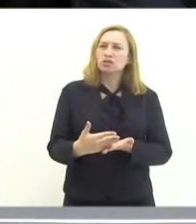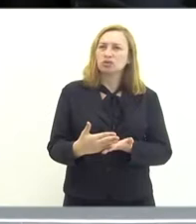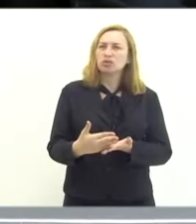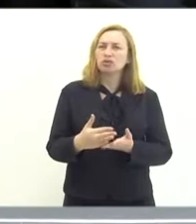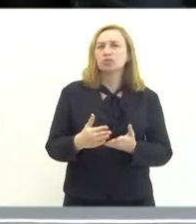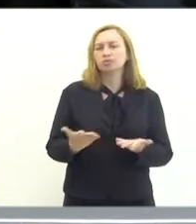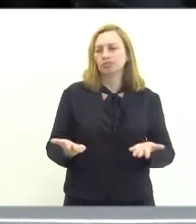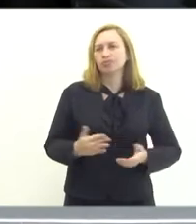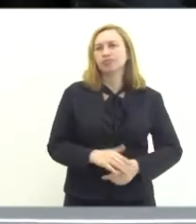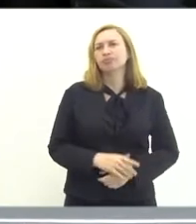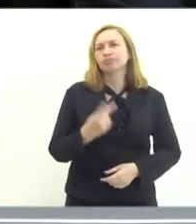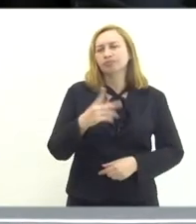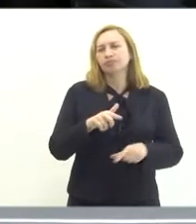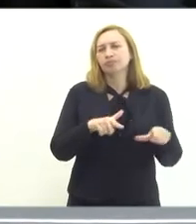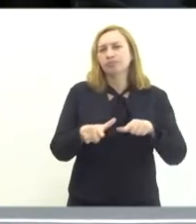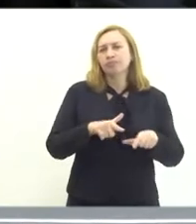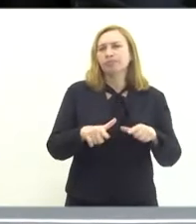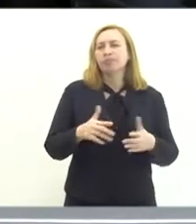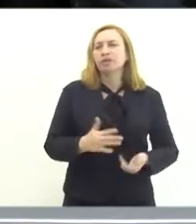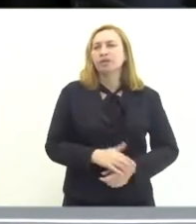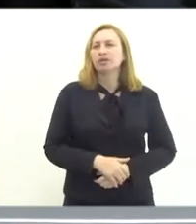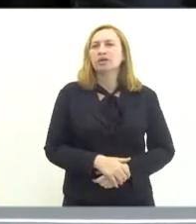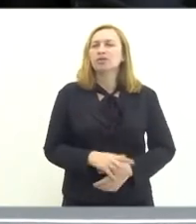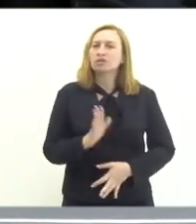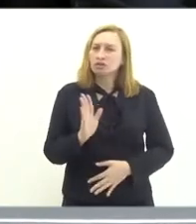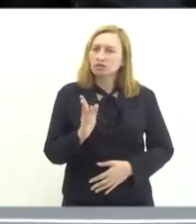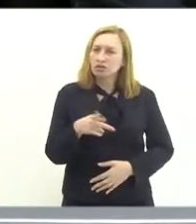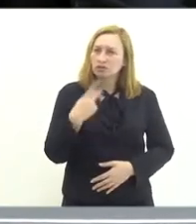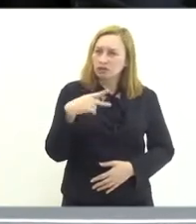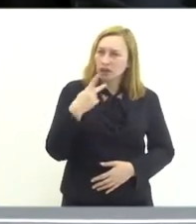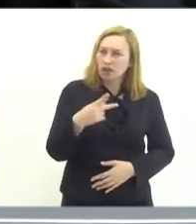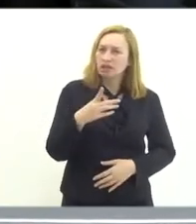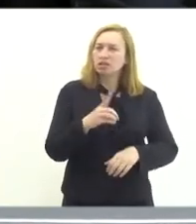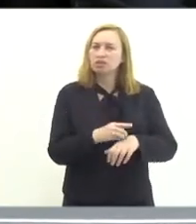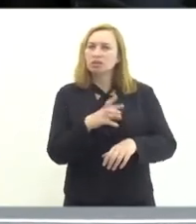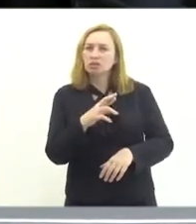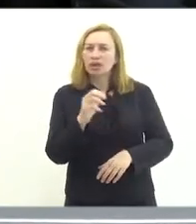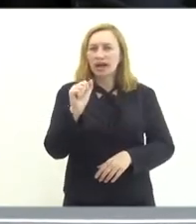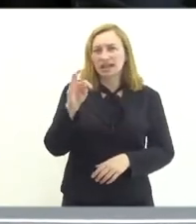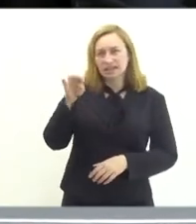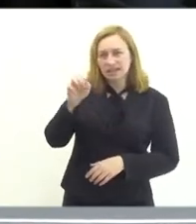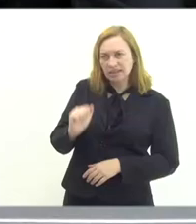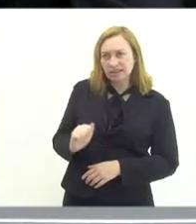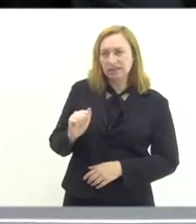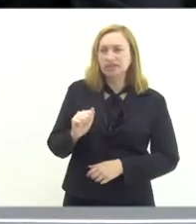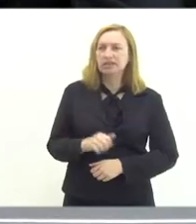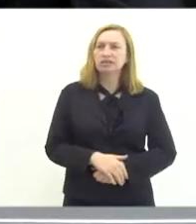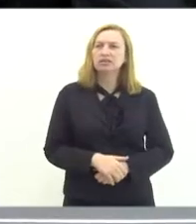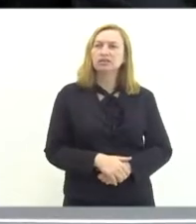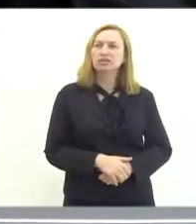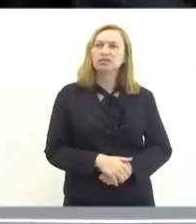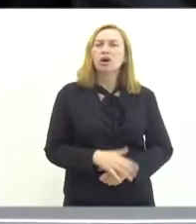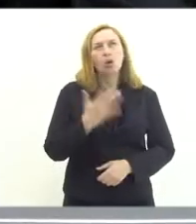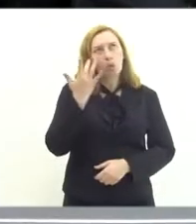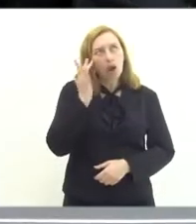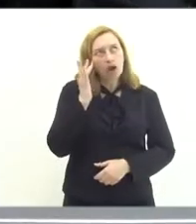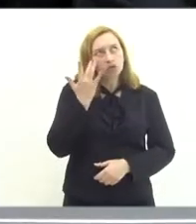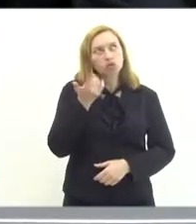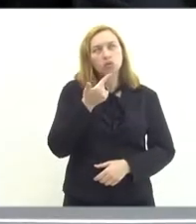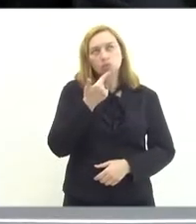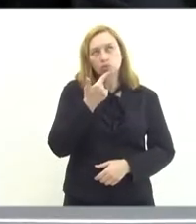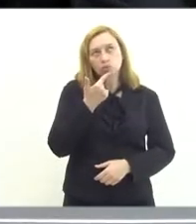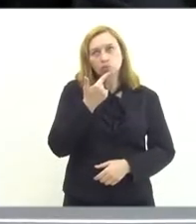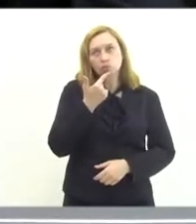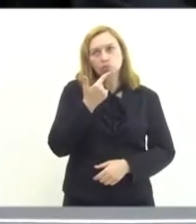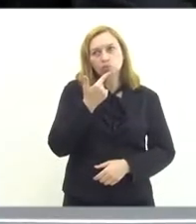funcionar bom e como bem que colocado pela Dutra Alessandra e eu acho que